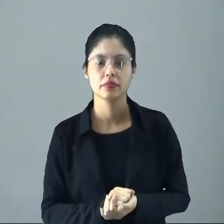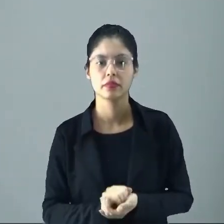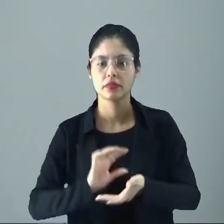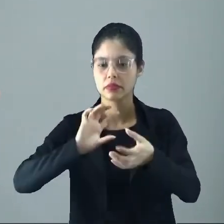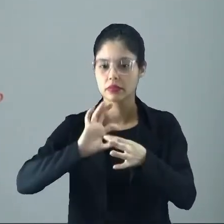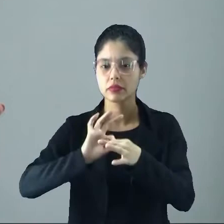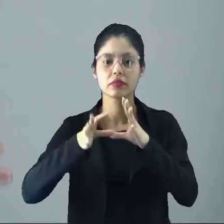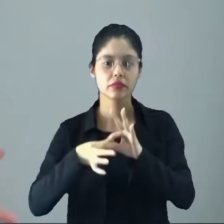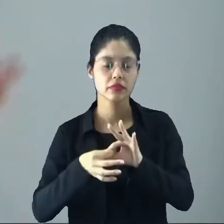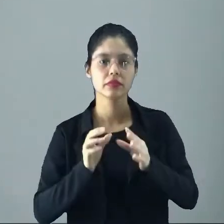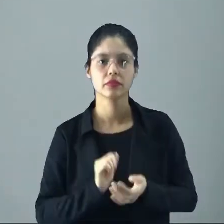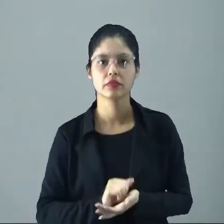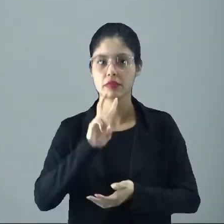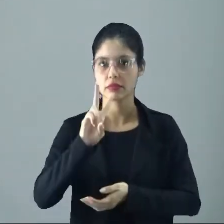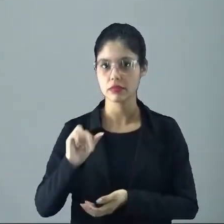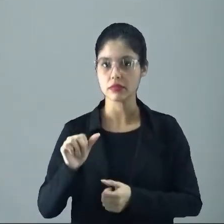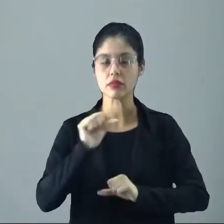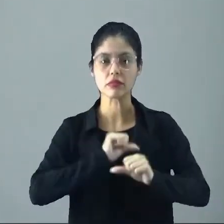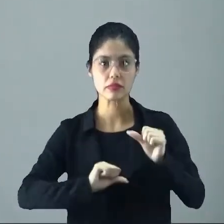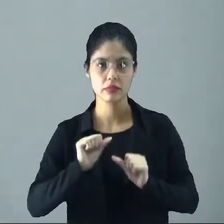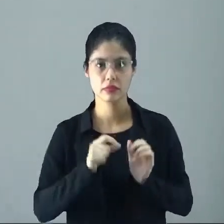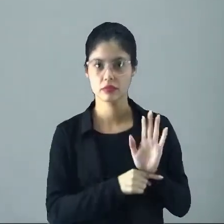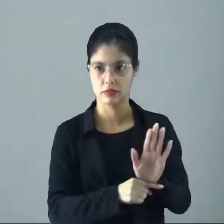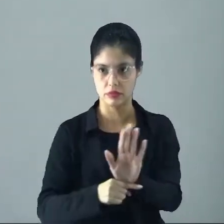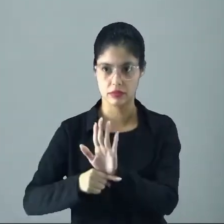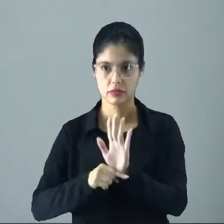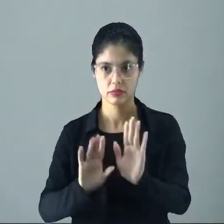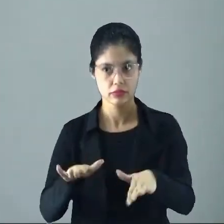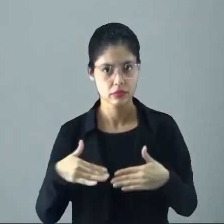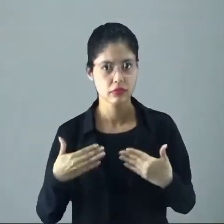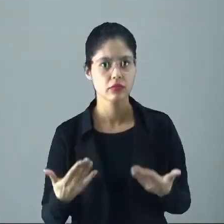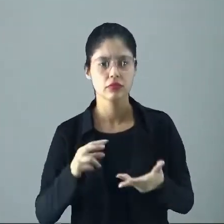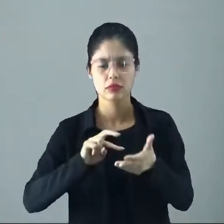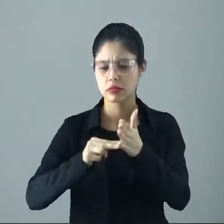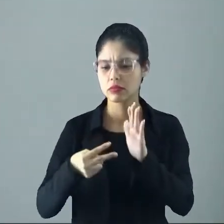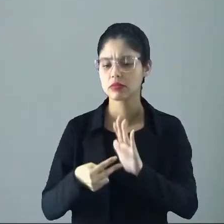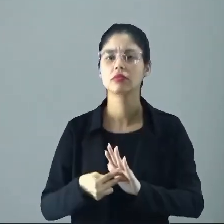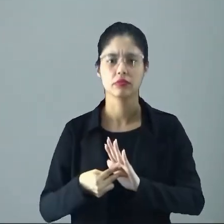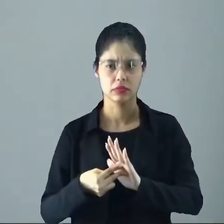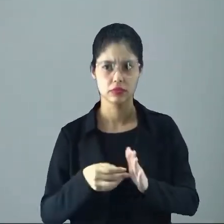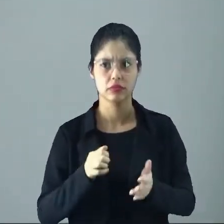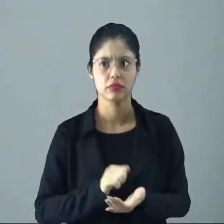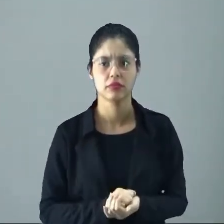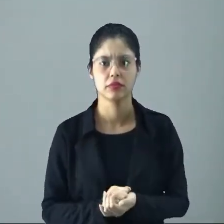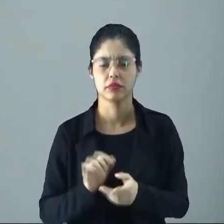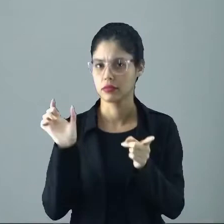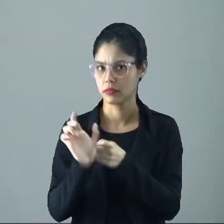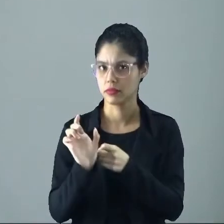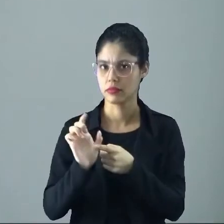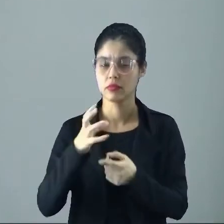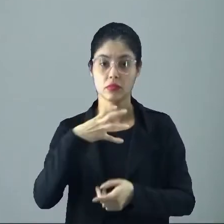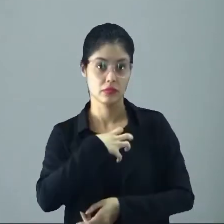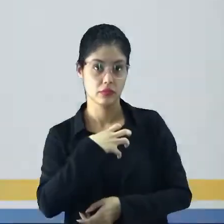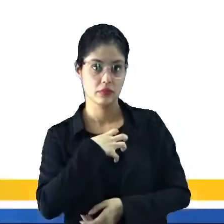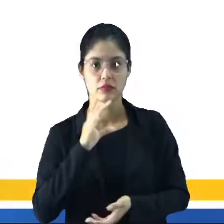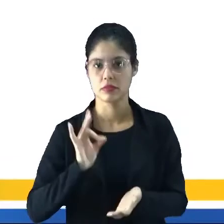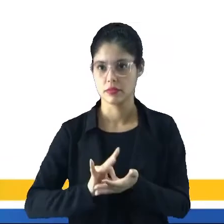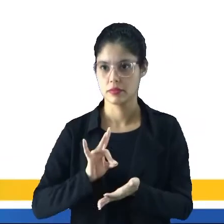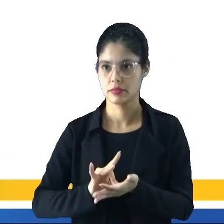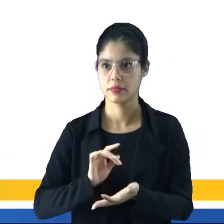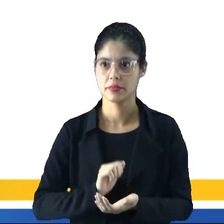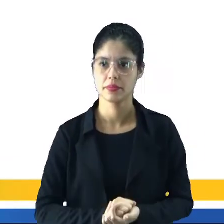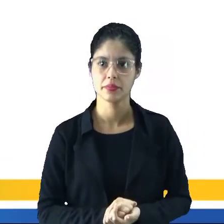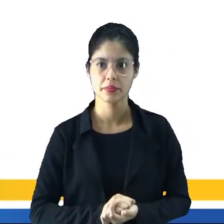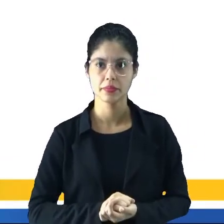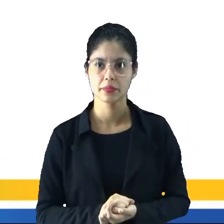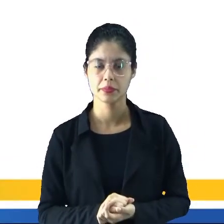o contexto vai nos indicar qual o significado dessas palavras, o sentido, na verdade.